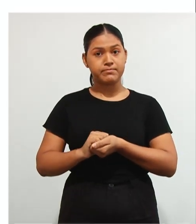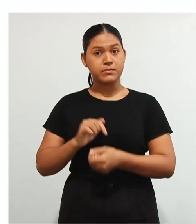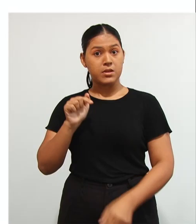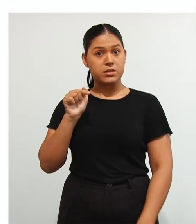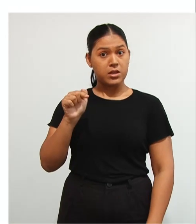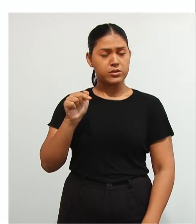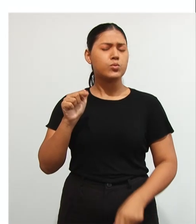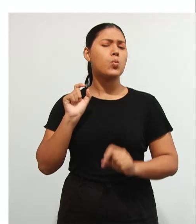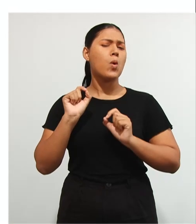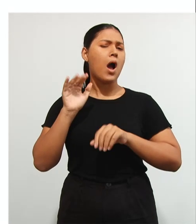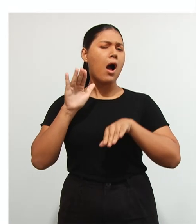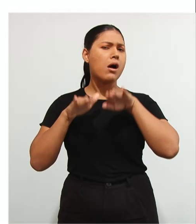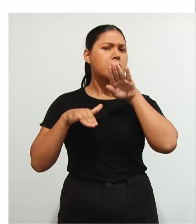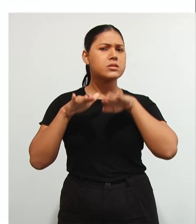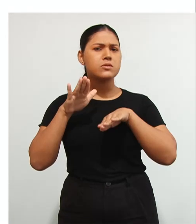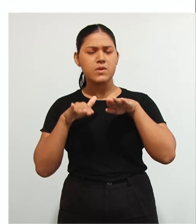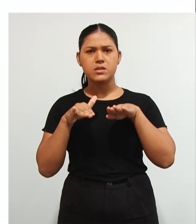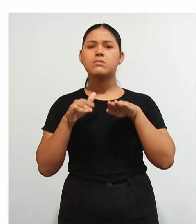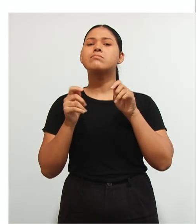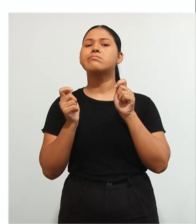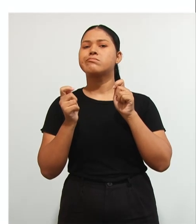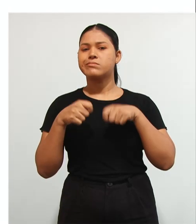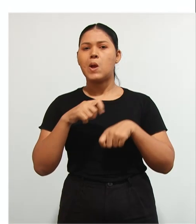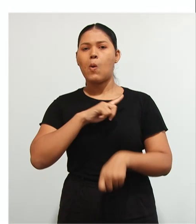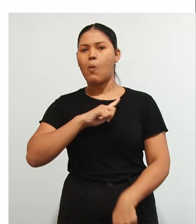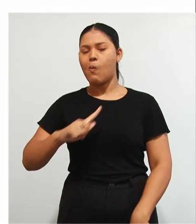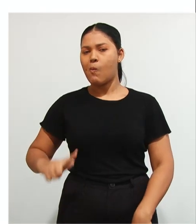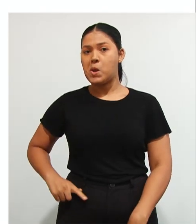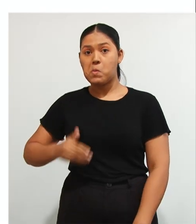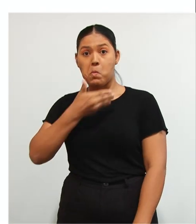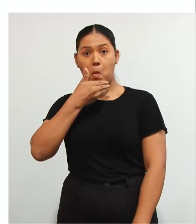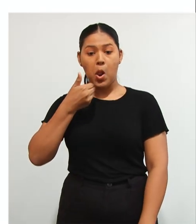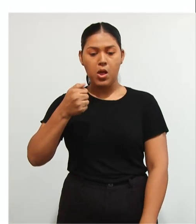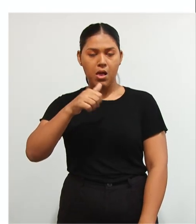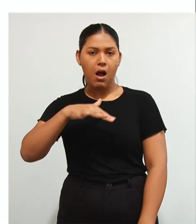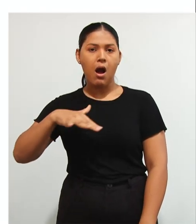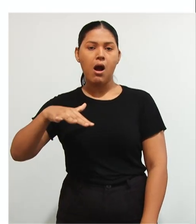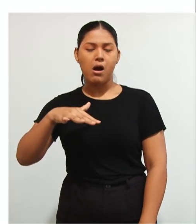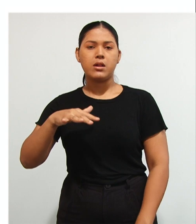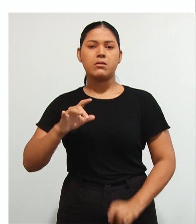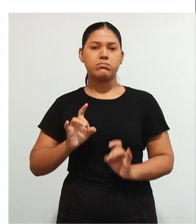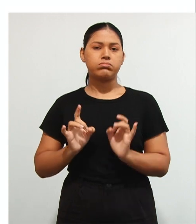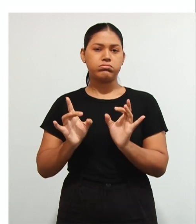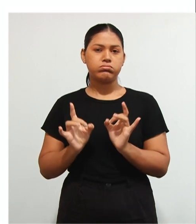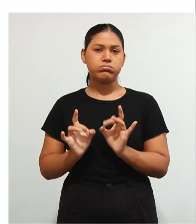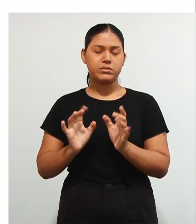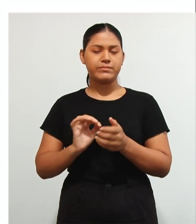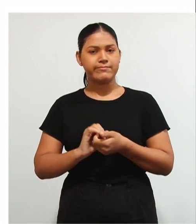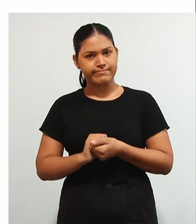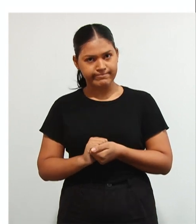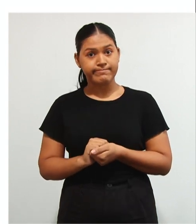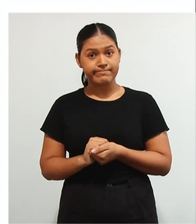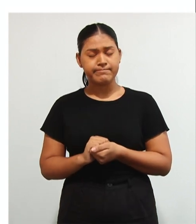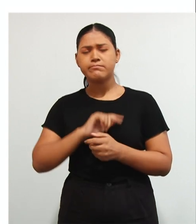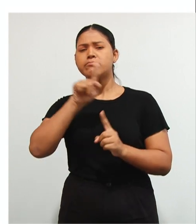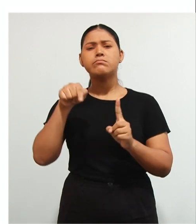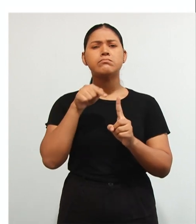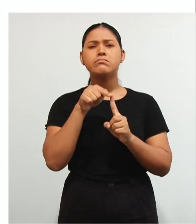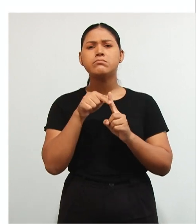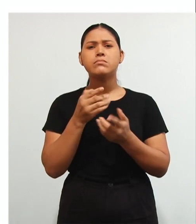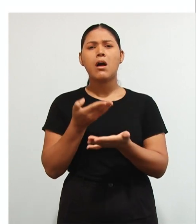governos podem melhorar os resultados dos mercados. O objetivo dessa aula é examinar a interação das pessoas